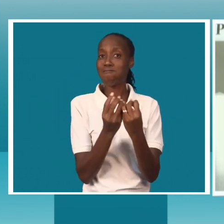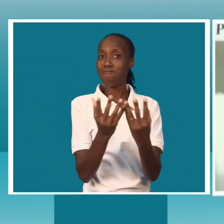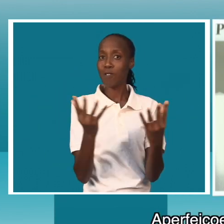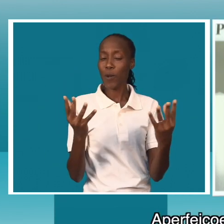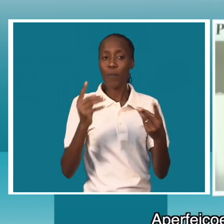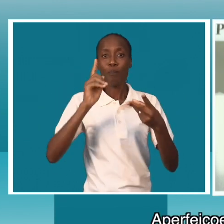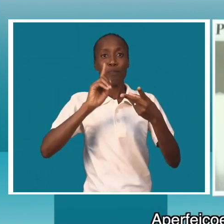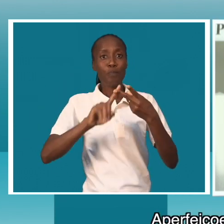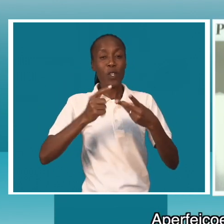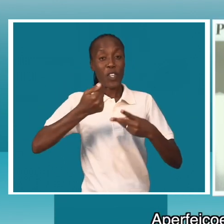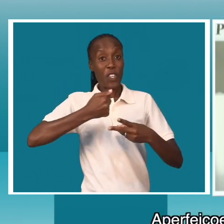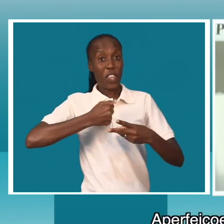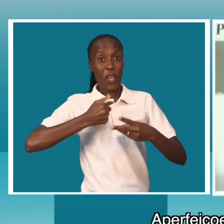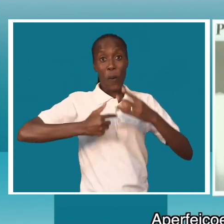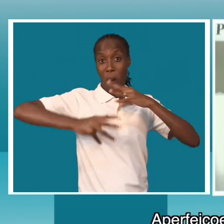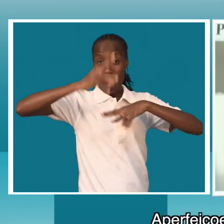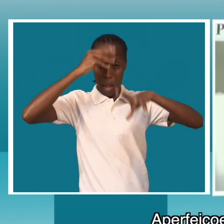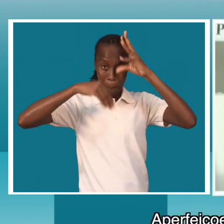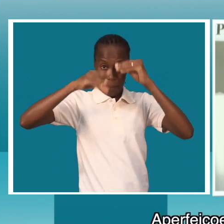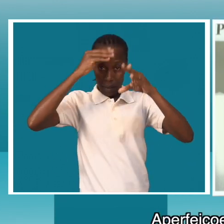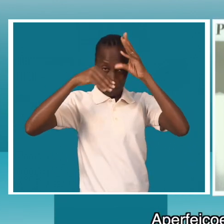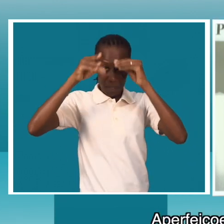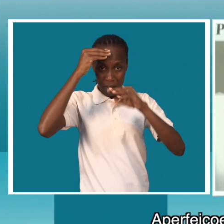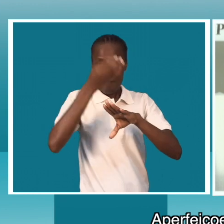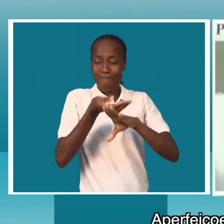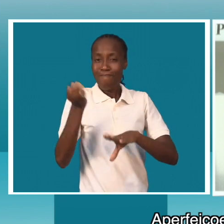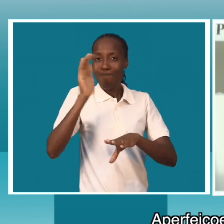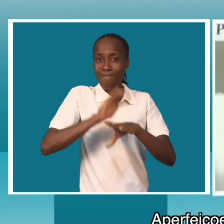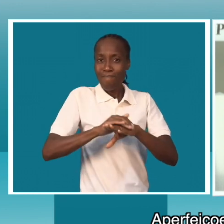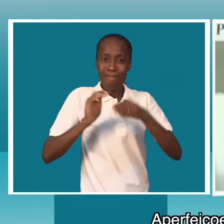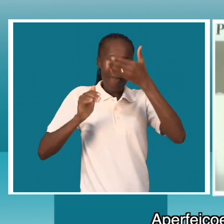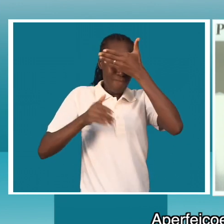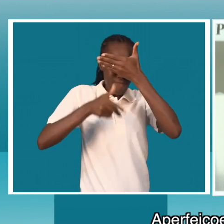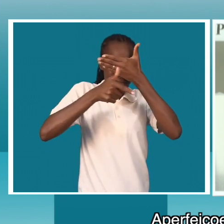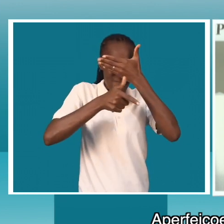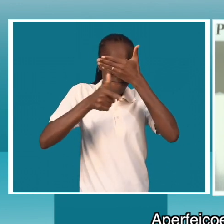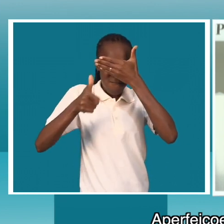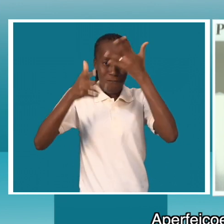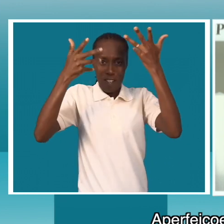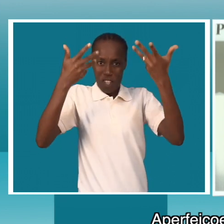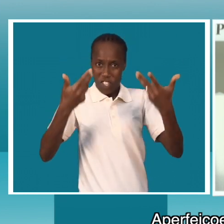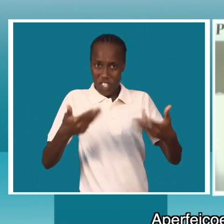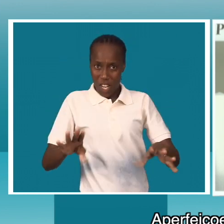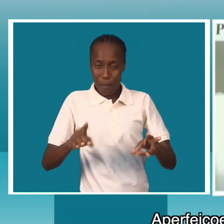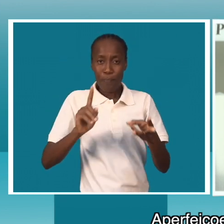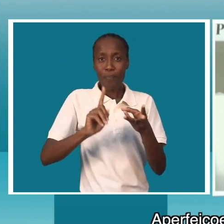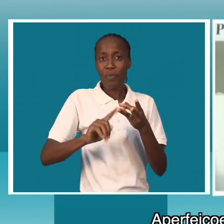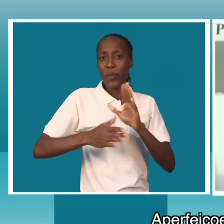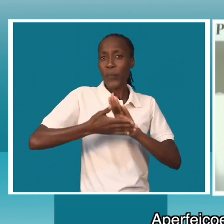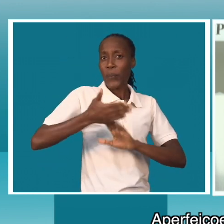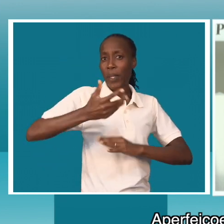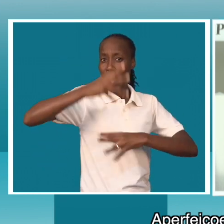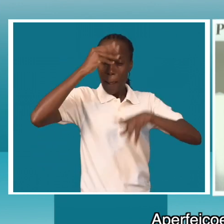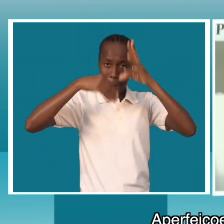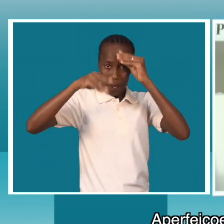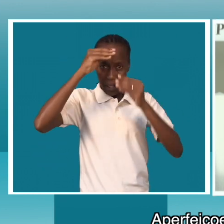aprendi a aperfeiçoar a soldadura, aprendi a usar